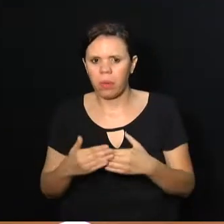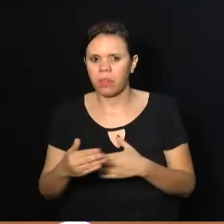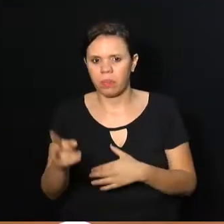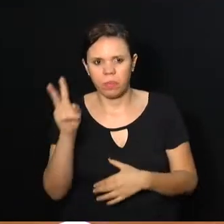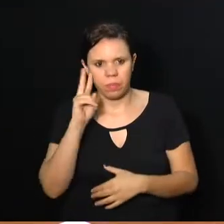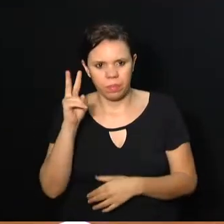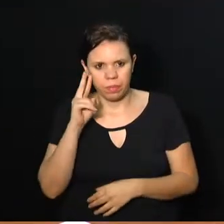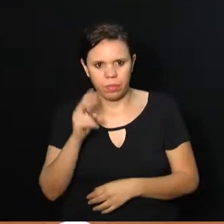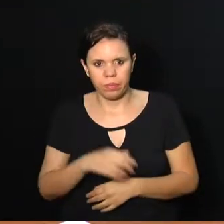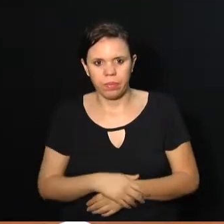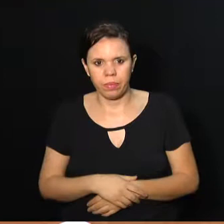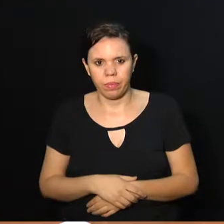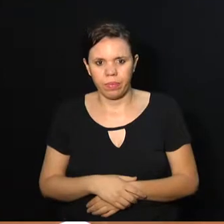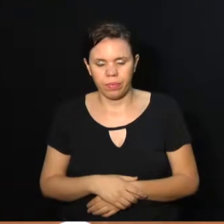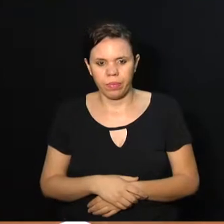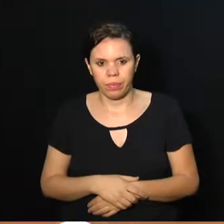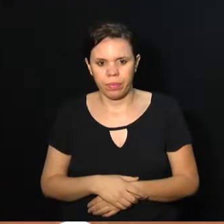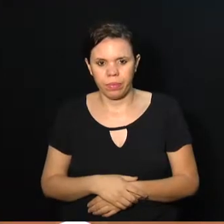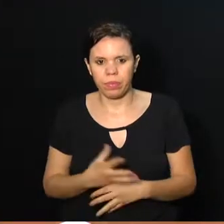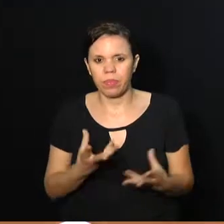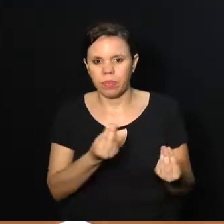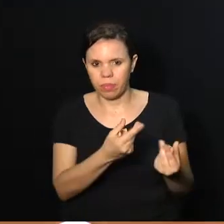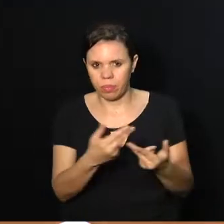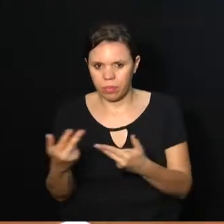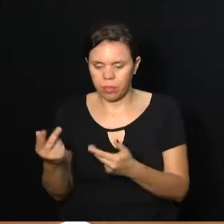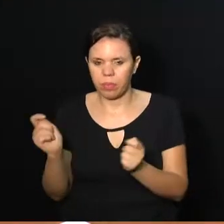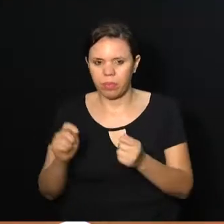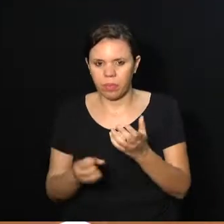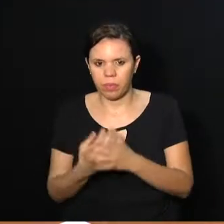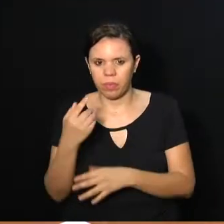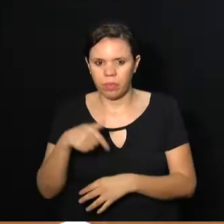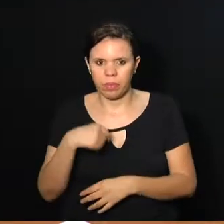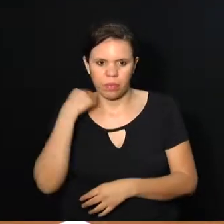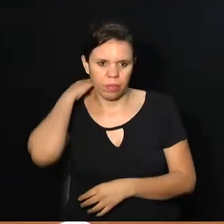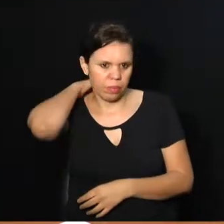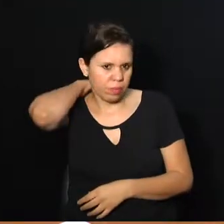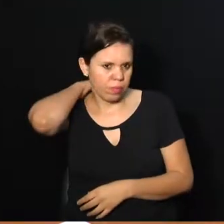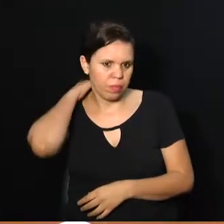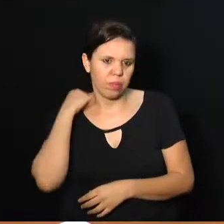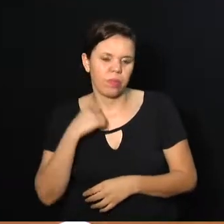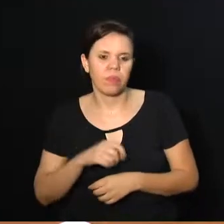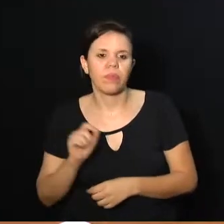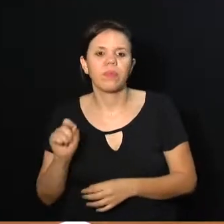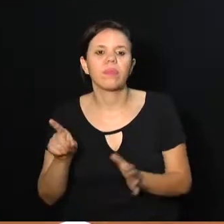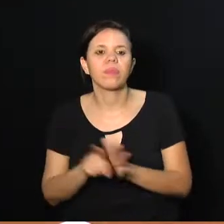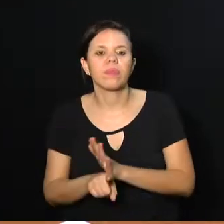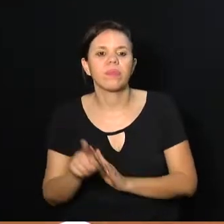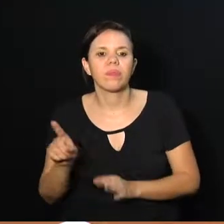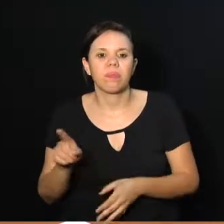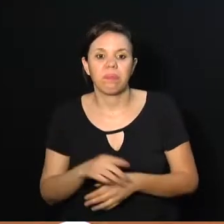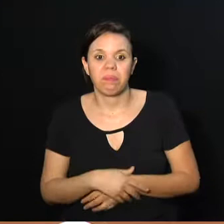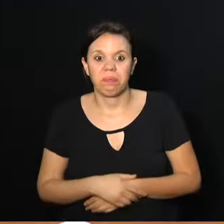segunda-feira, muita coisa vai acontecer aqui. O que você perguntou?